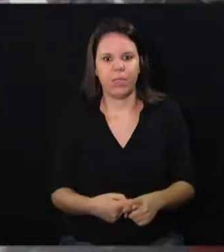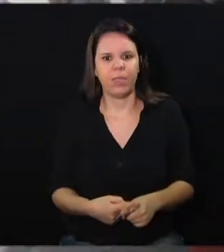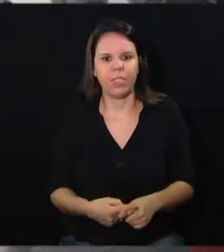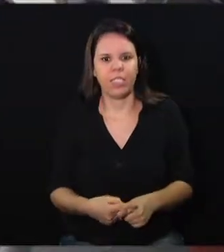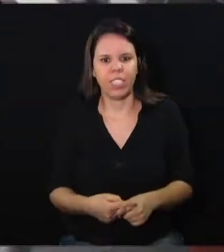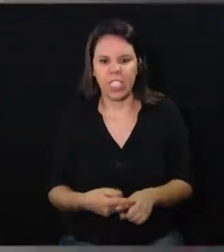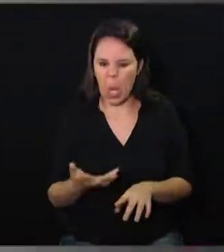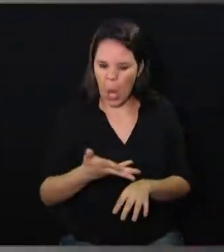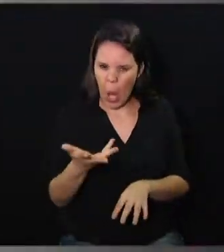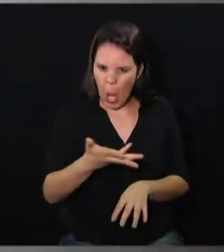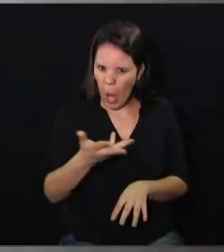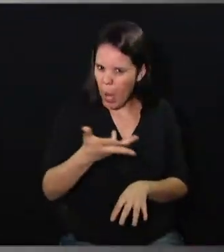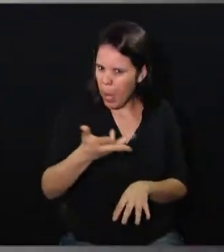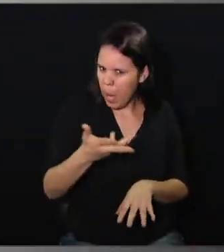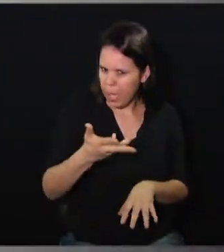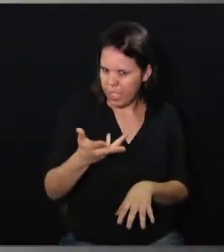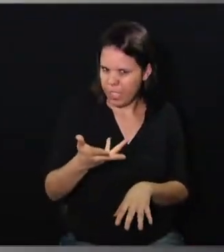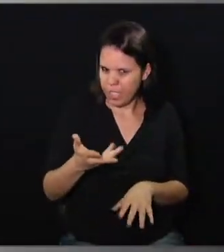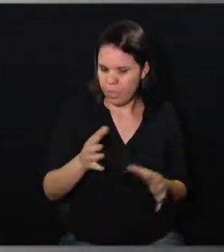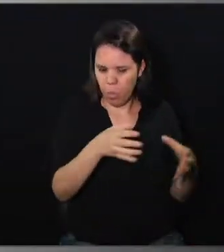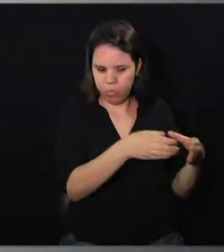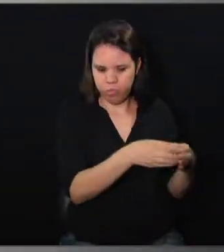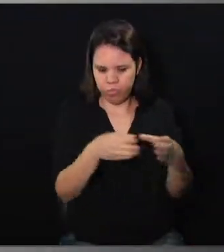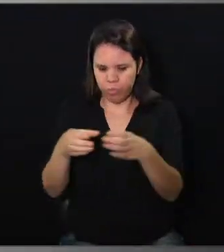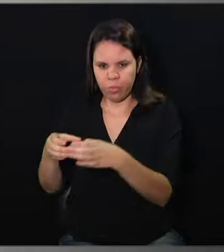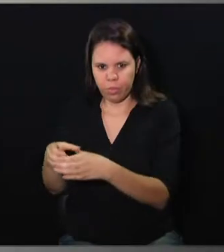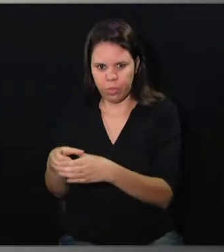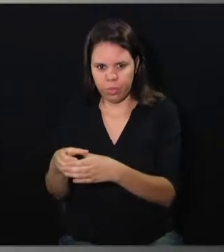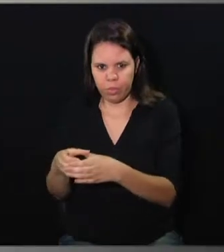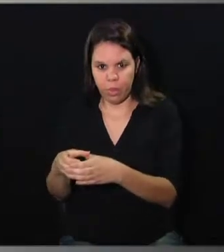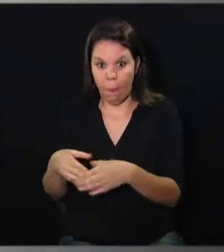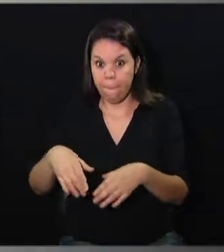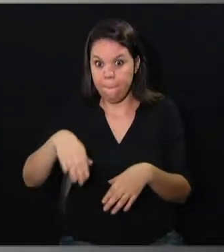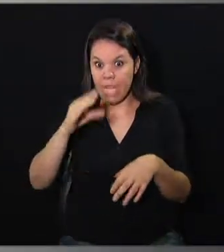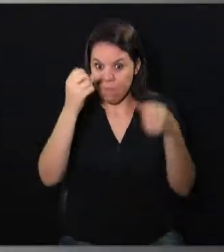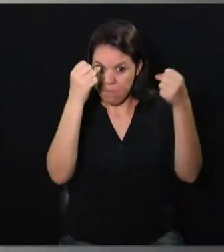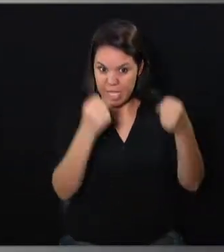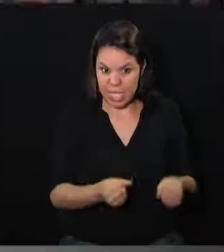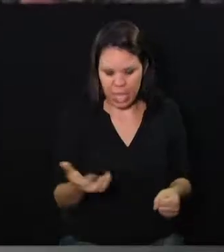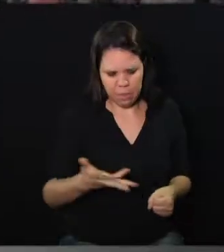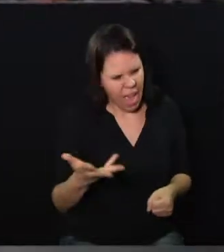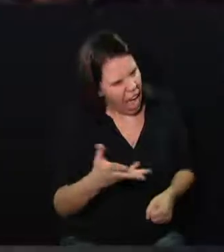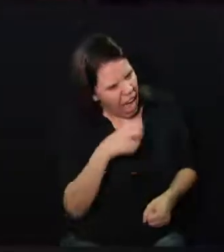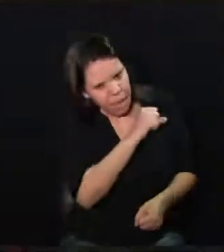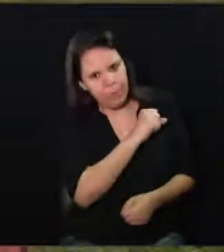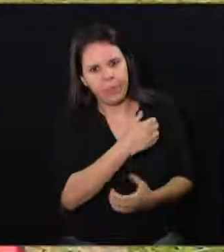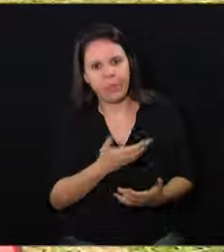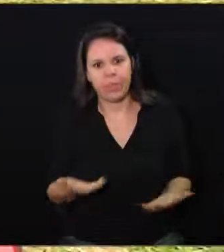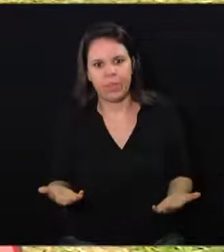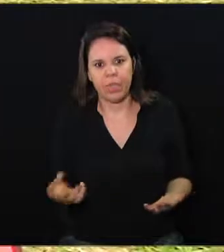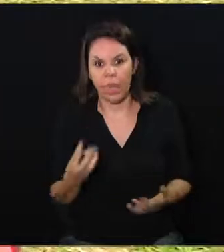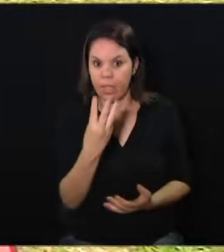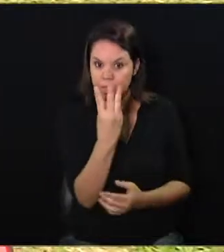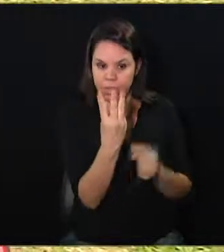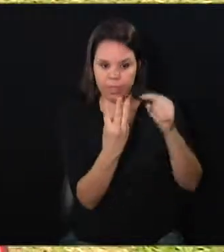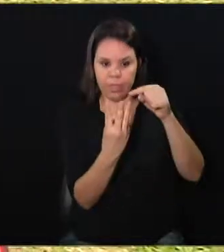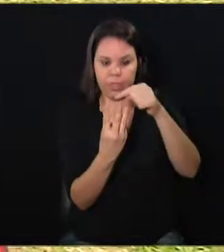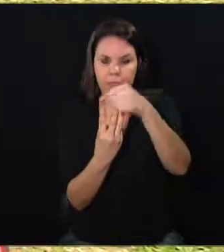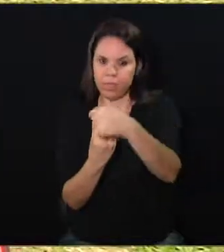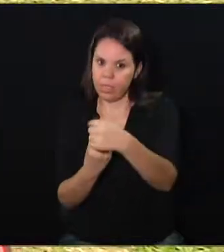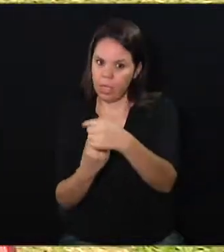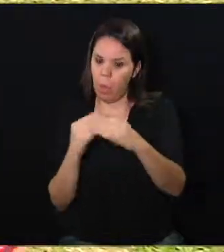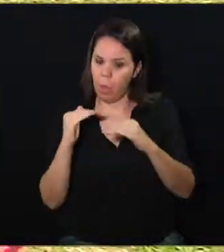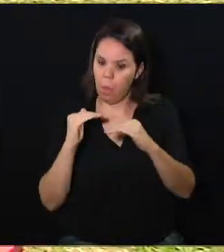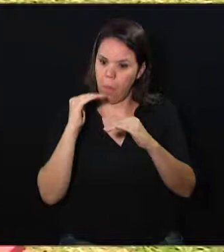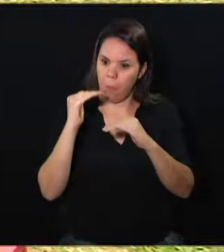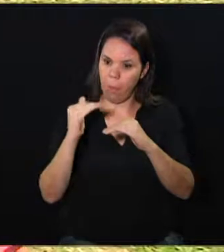as velocidades são divididas por categorias. Quanto mais pesado, mais rápido. Existem 3 categorias ou até mais,